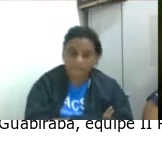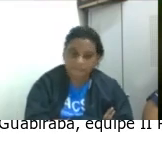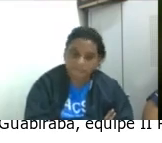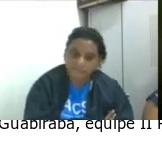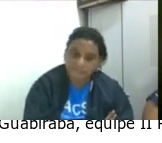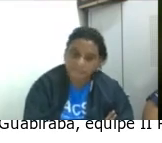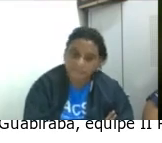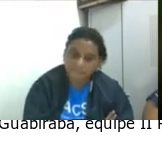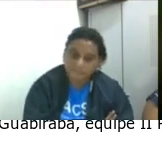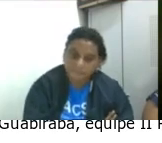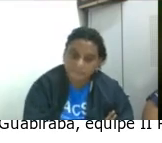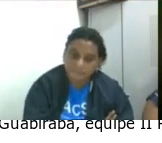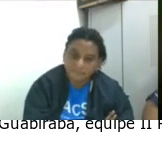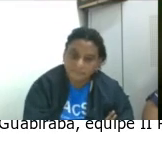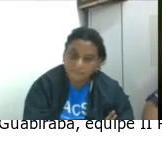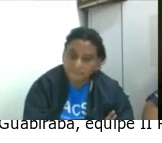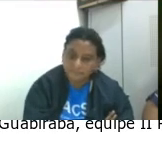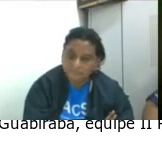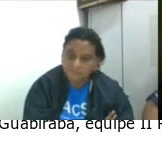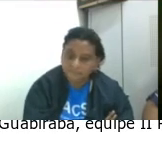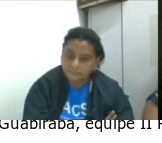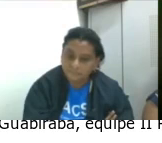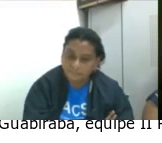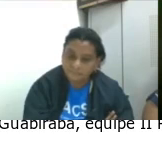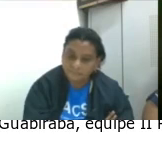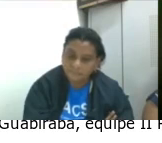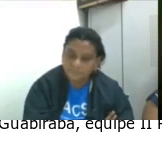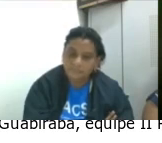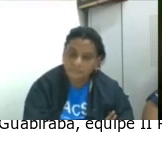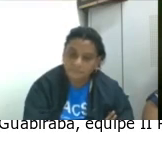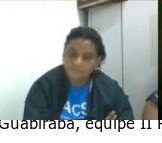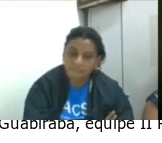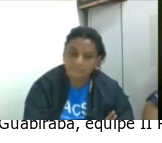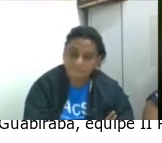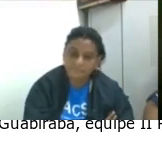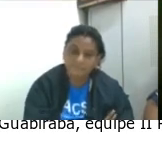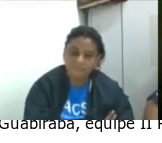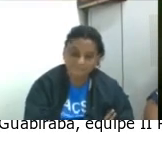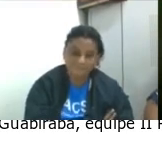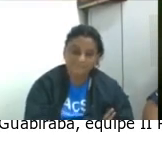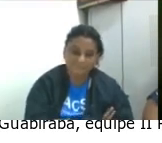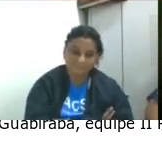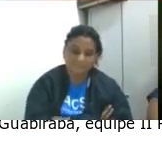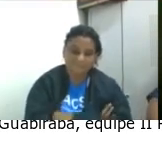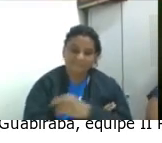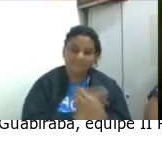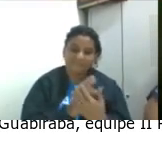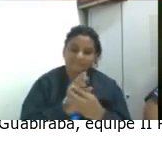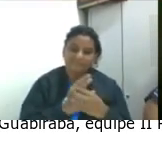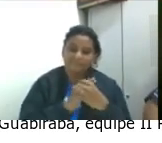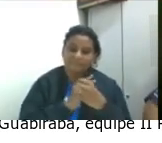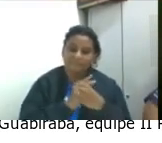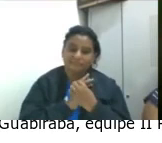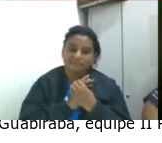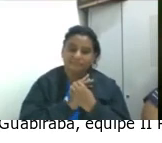e por que essa atenção básica é tão essencial exatamente porque o que eu falei até agora é porque a gente vai para além